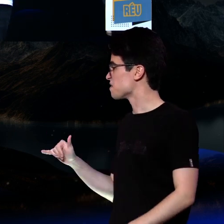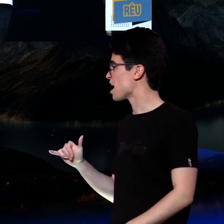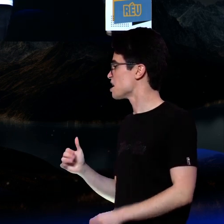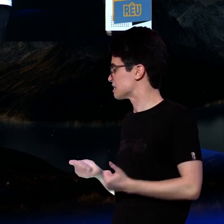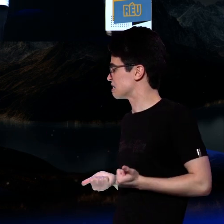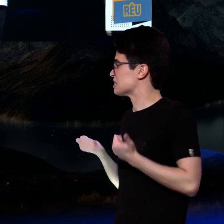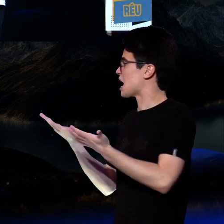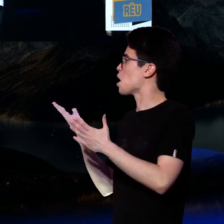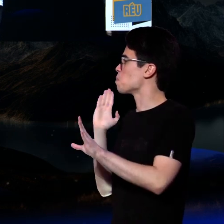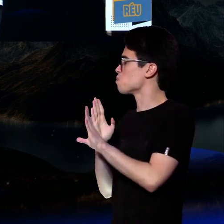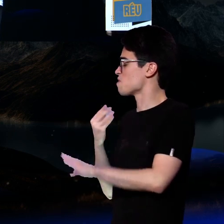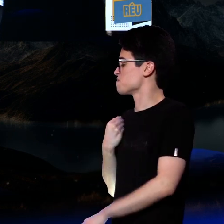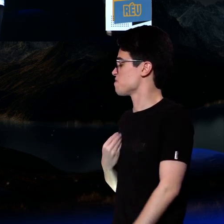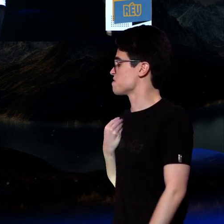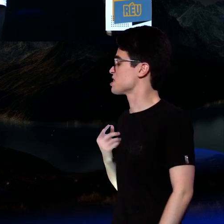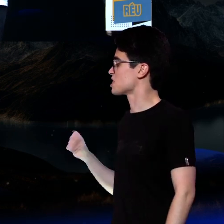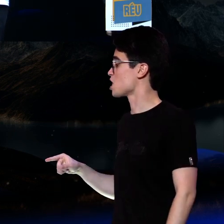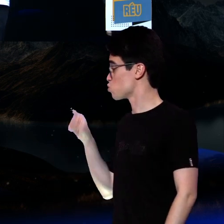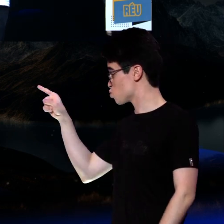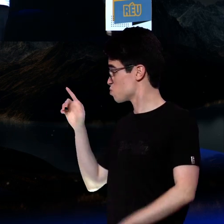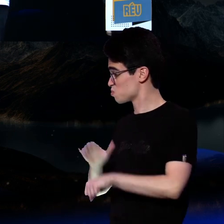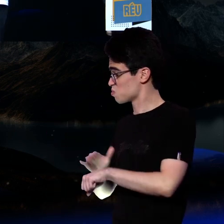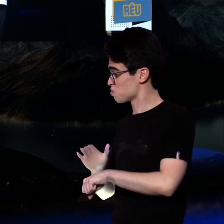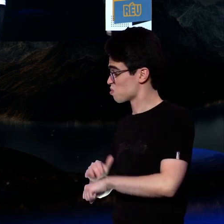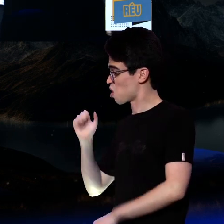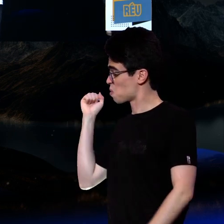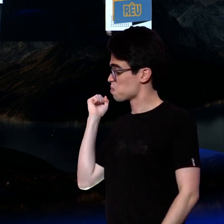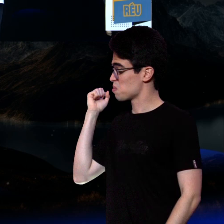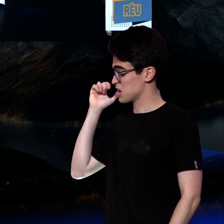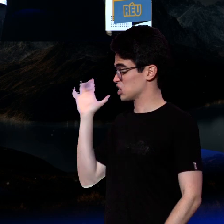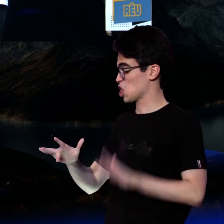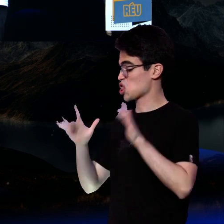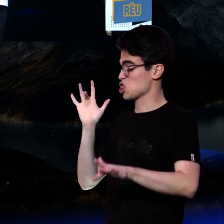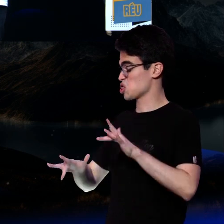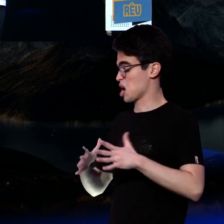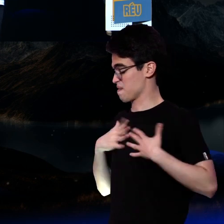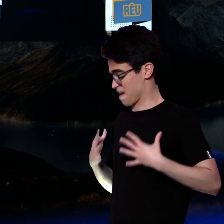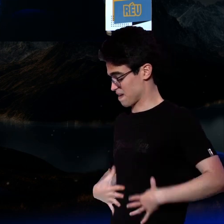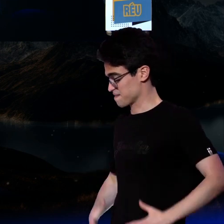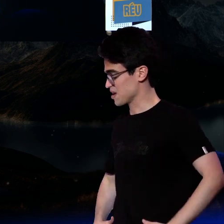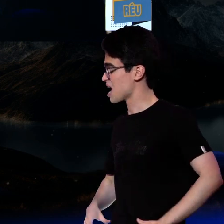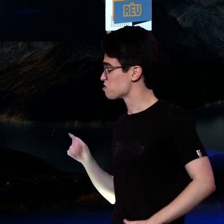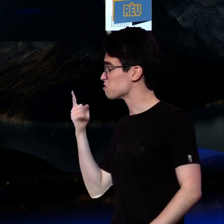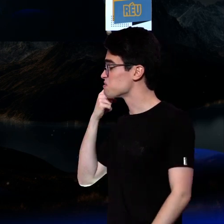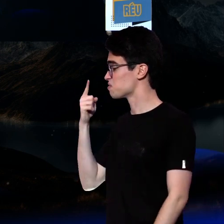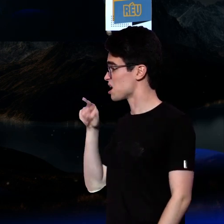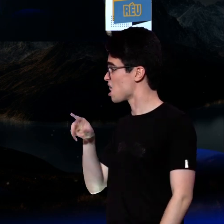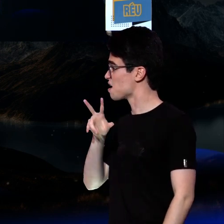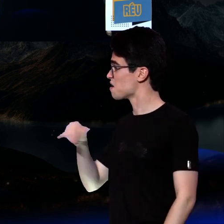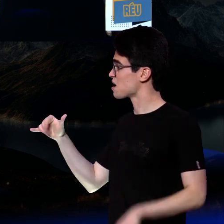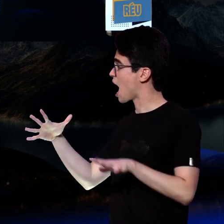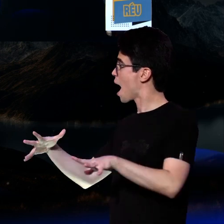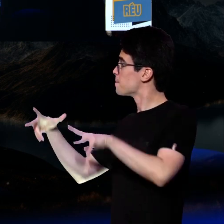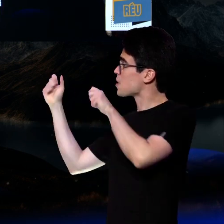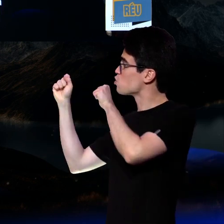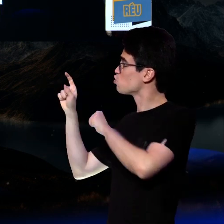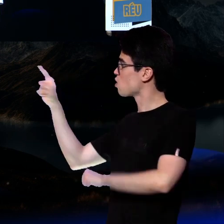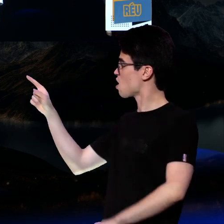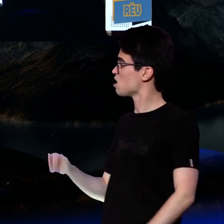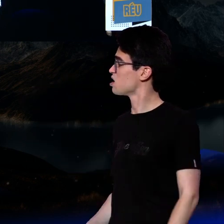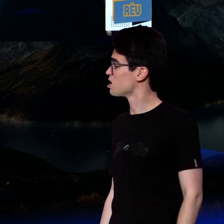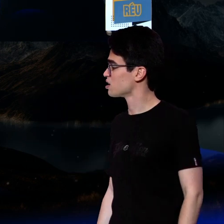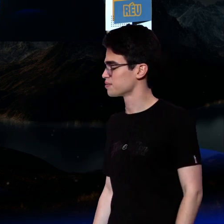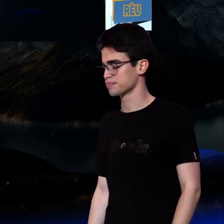vida. Estende a mão e fere a sua carne e os seus ossos, e verás se ele não te amaldiçoa na tua face.